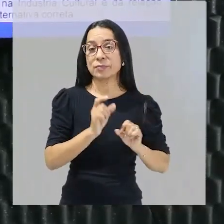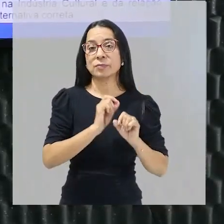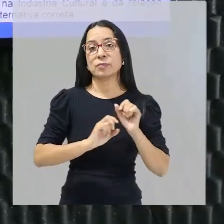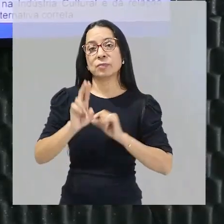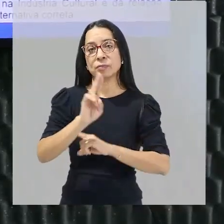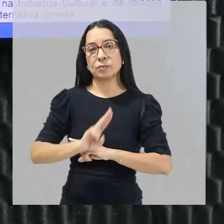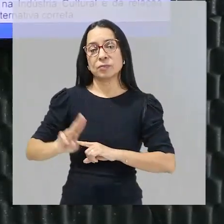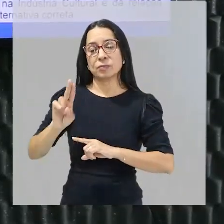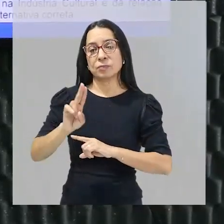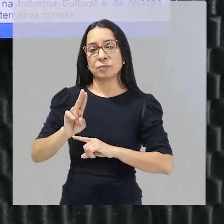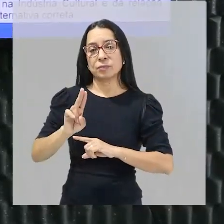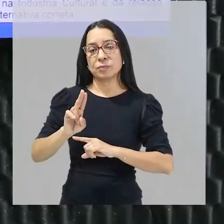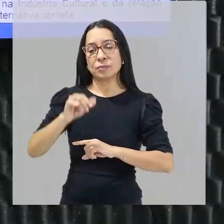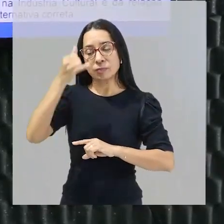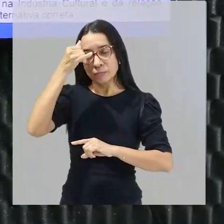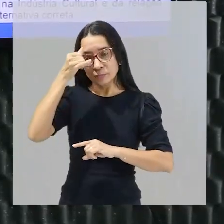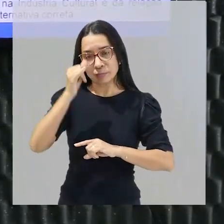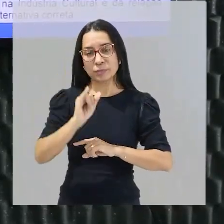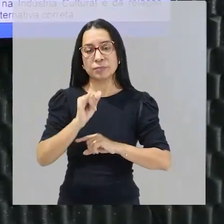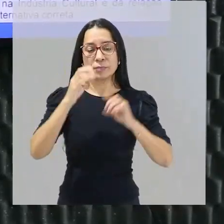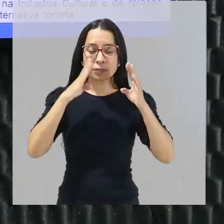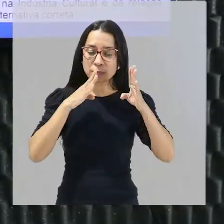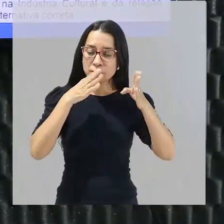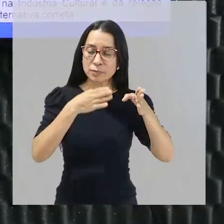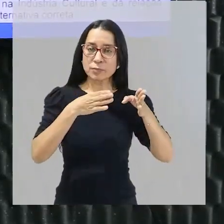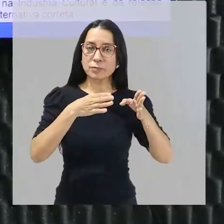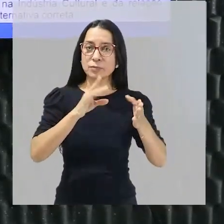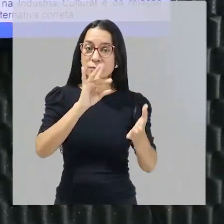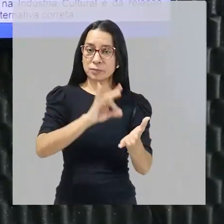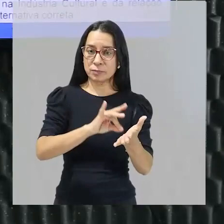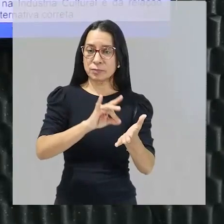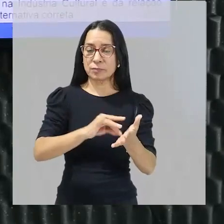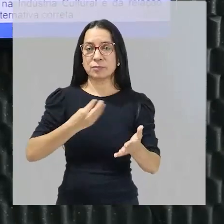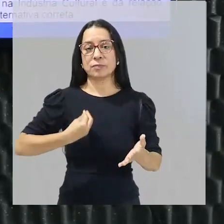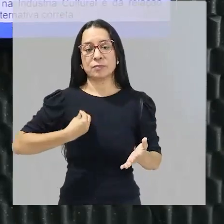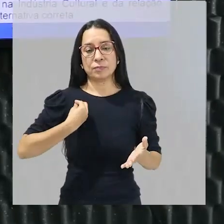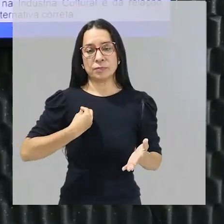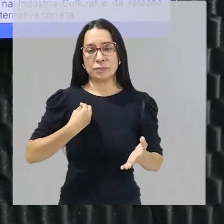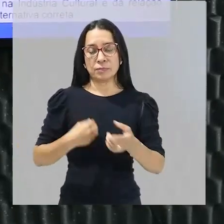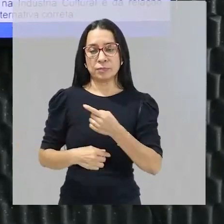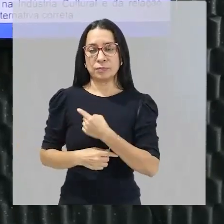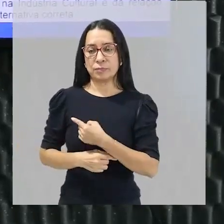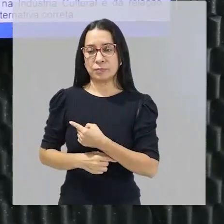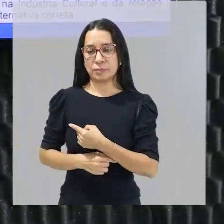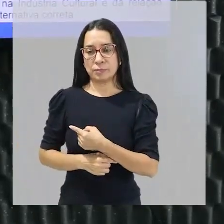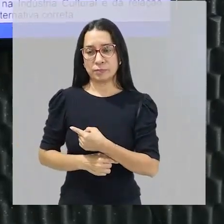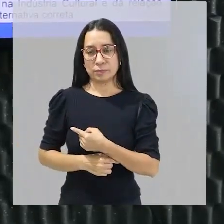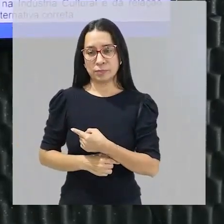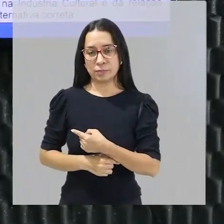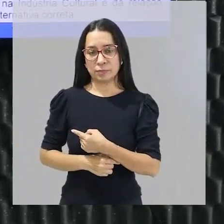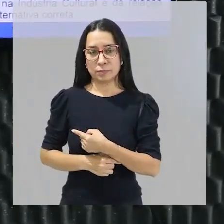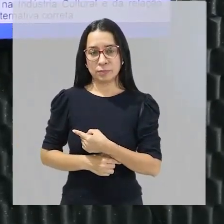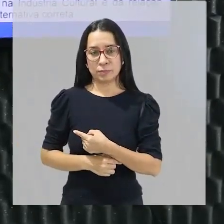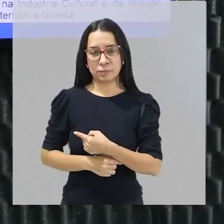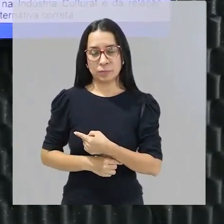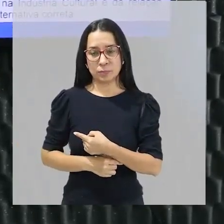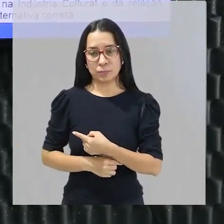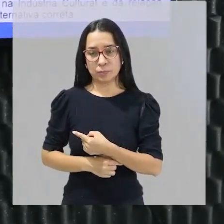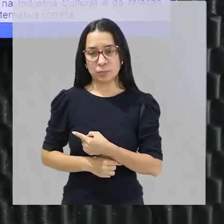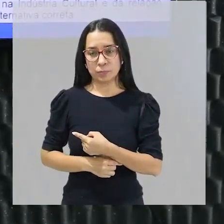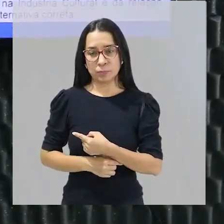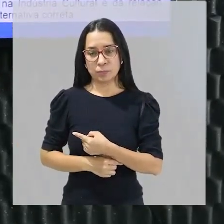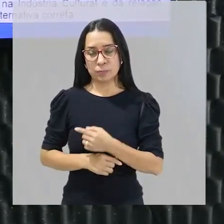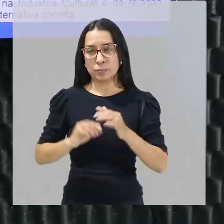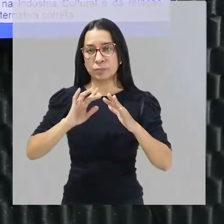Ok? O Adorno está trazendo para a gente esta reflexão belíssima. As